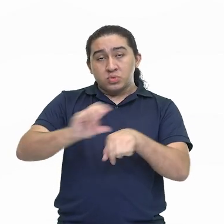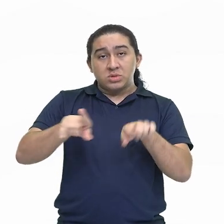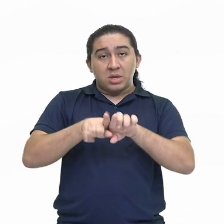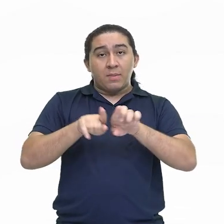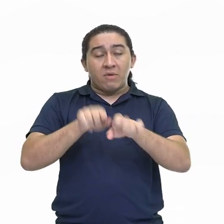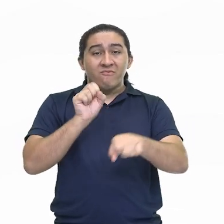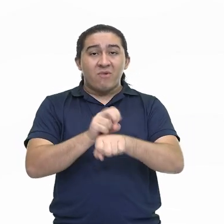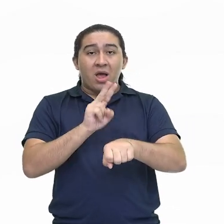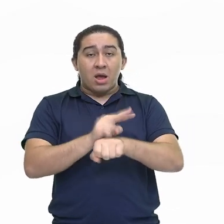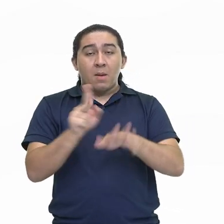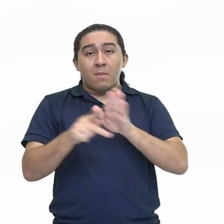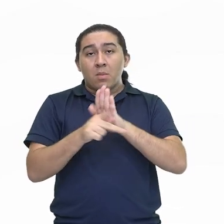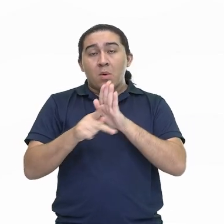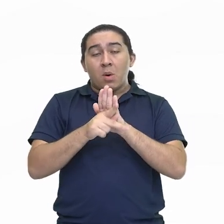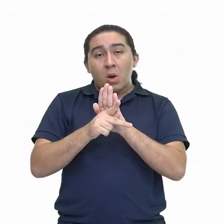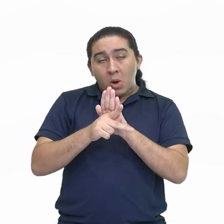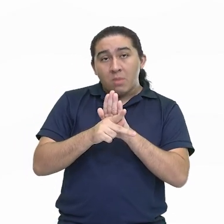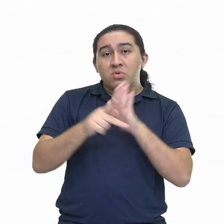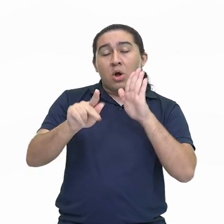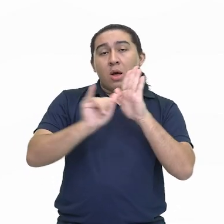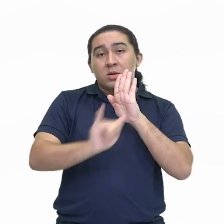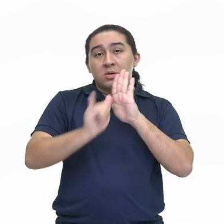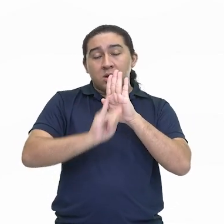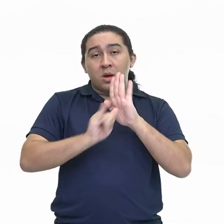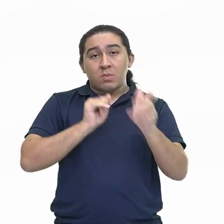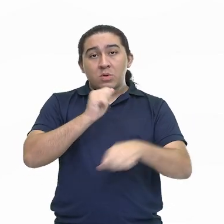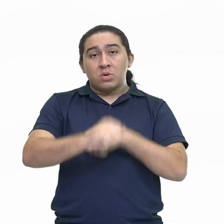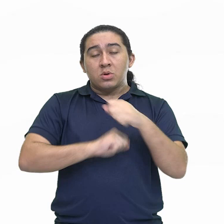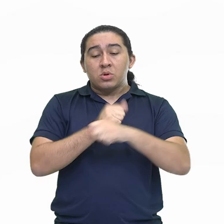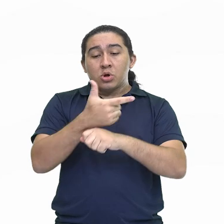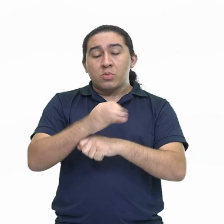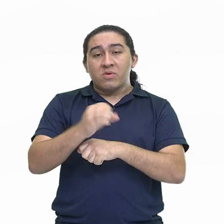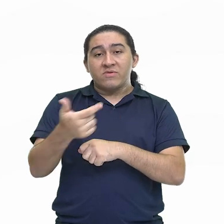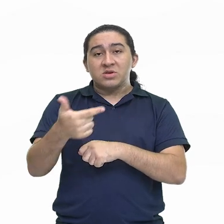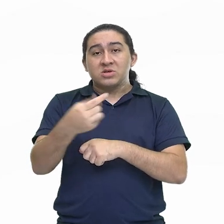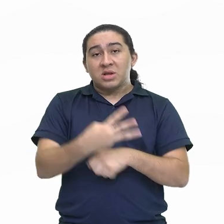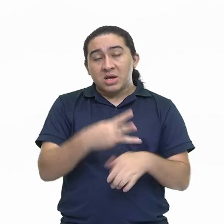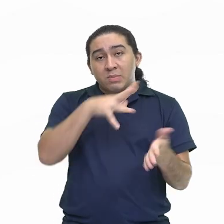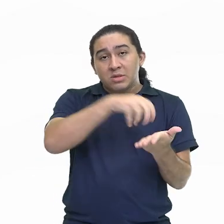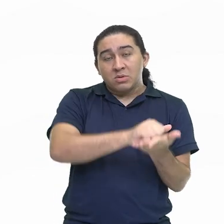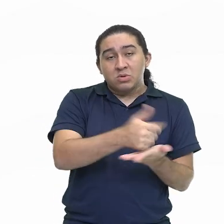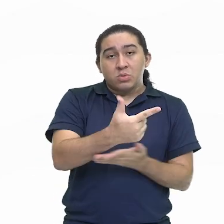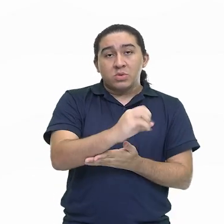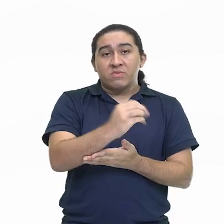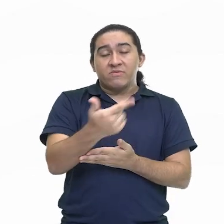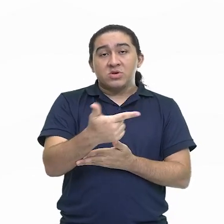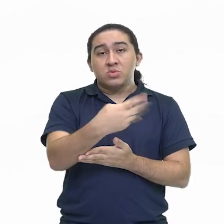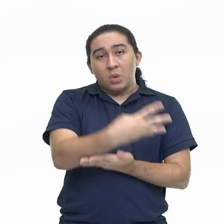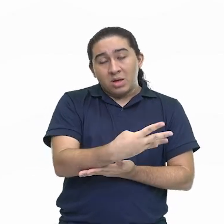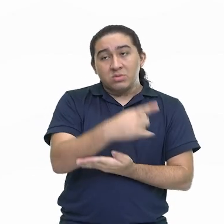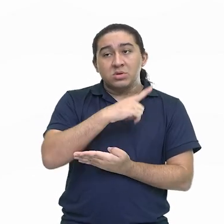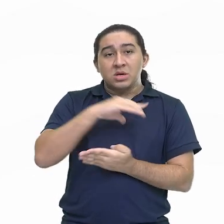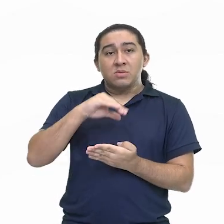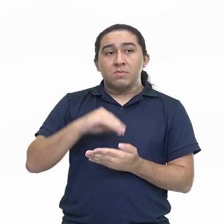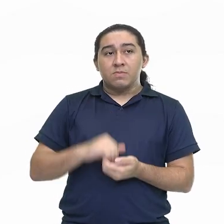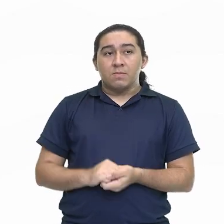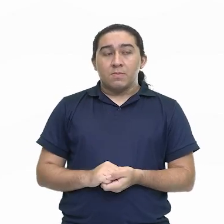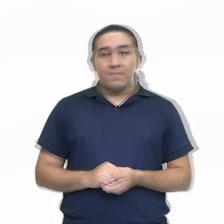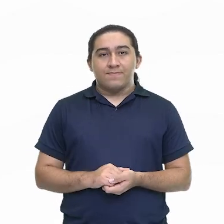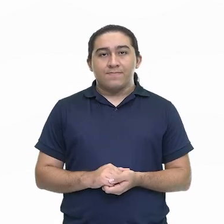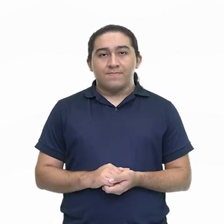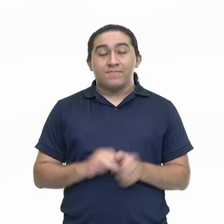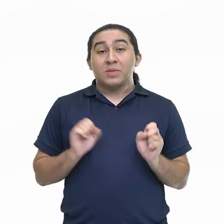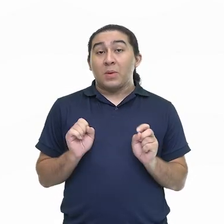para o certame 2023, acesso 2024. Ok? Então, nesta notícia, nós temos o título, né, que é